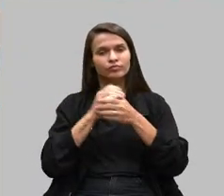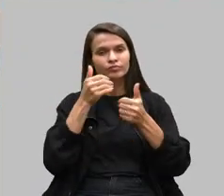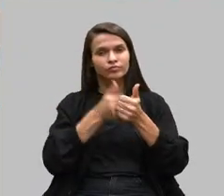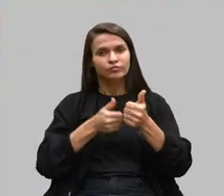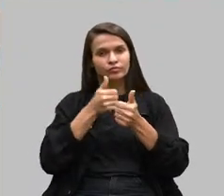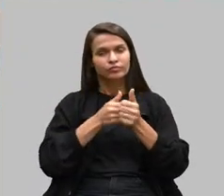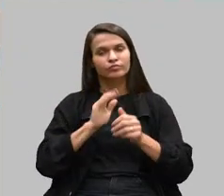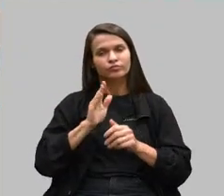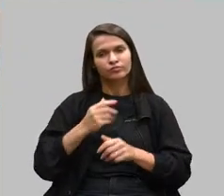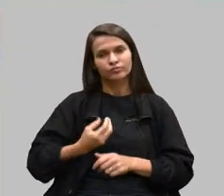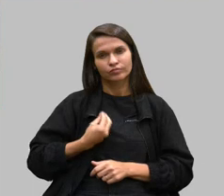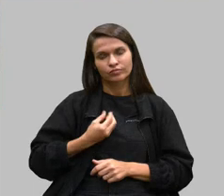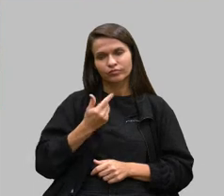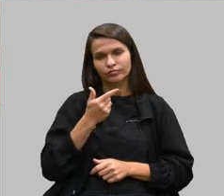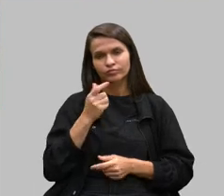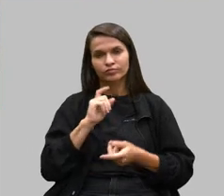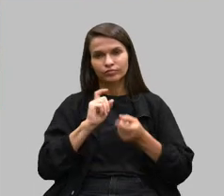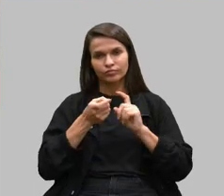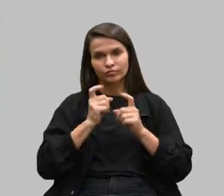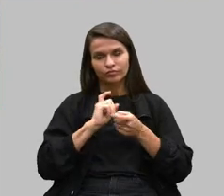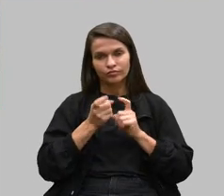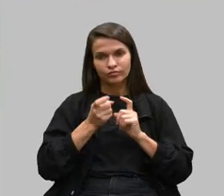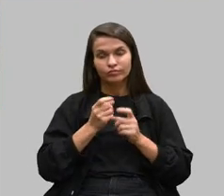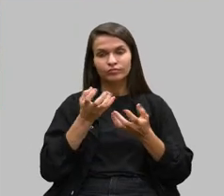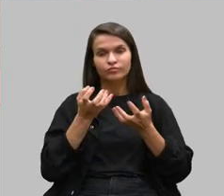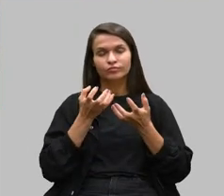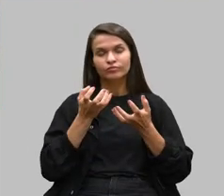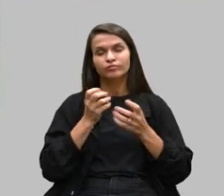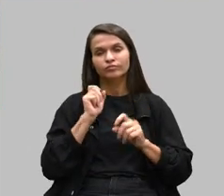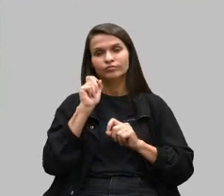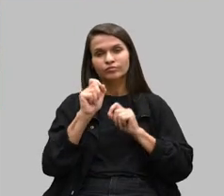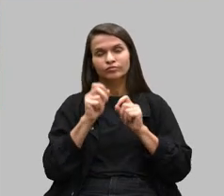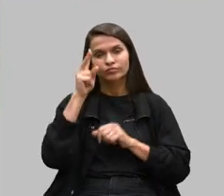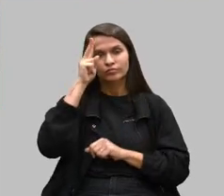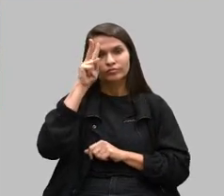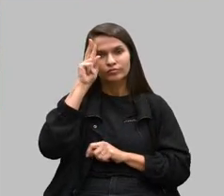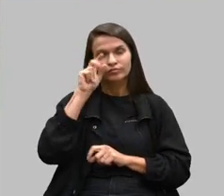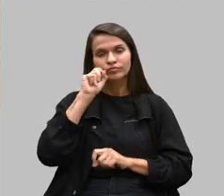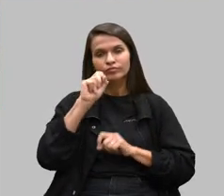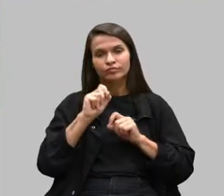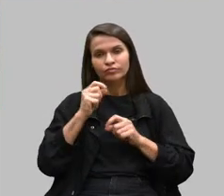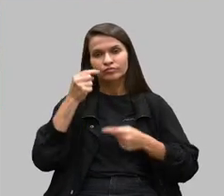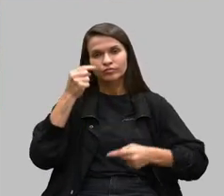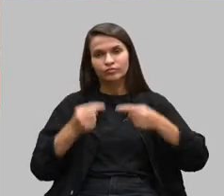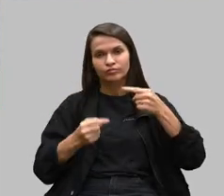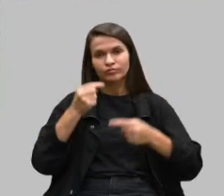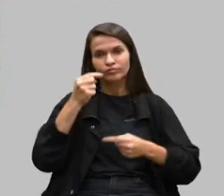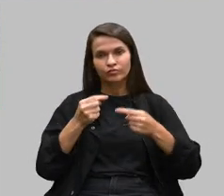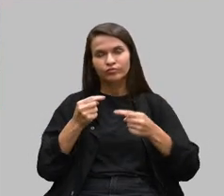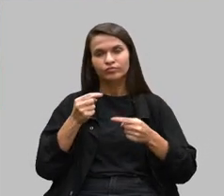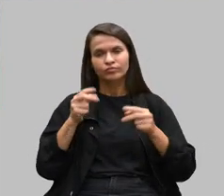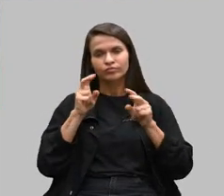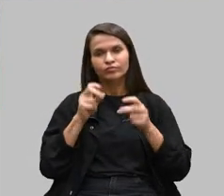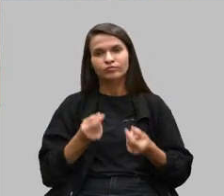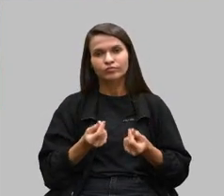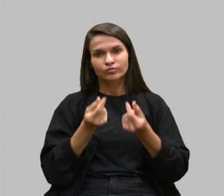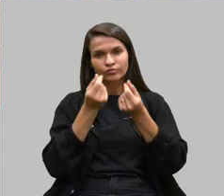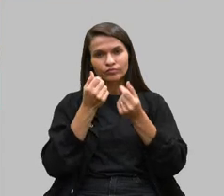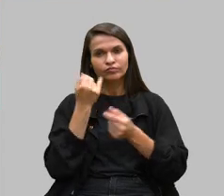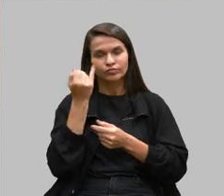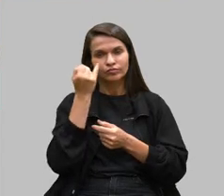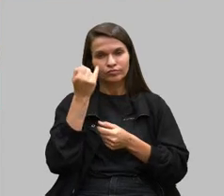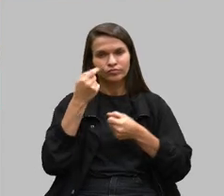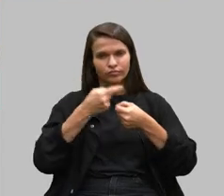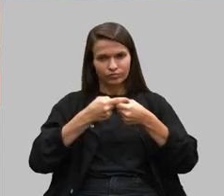outras audiências queria só lembrar aqui que foi discutido muita questão econômica e é muito importante e sarz tem dois